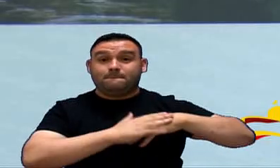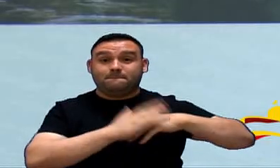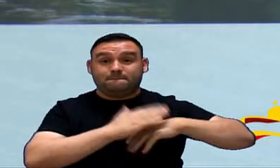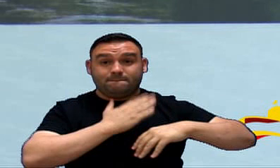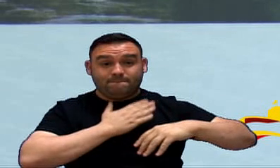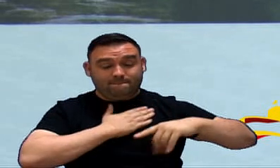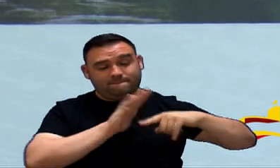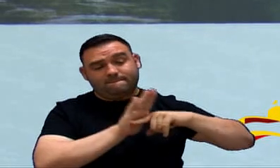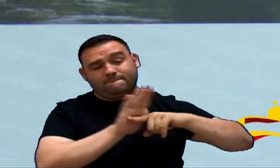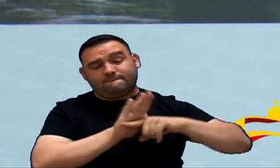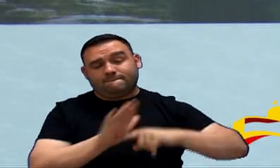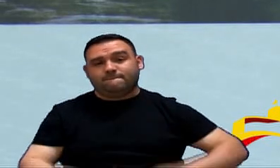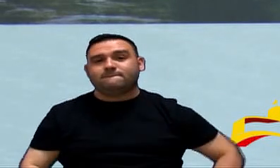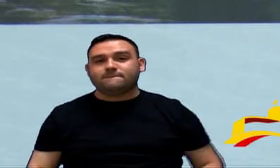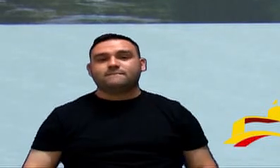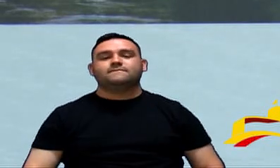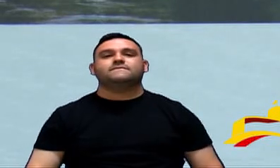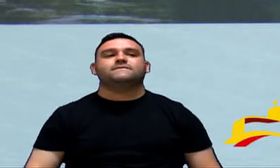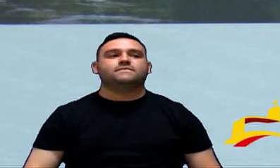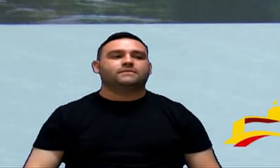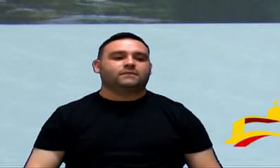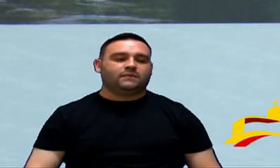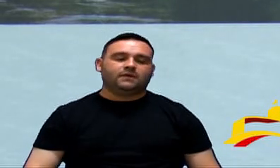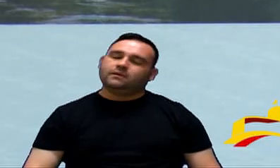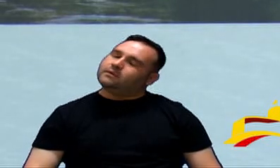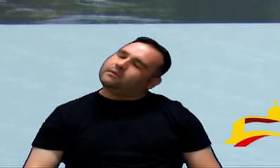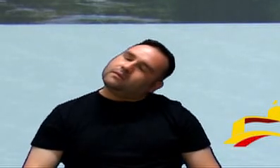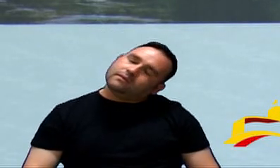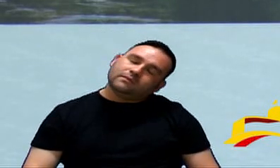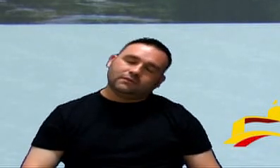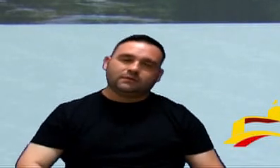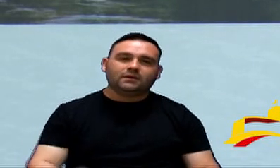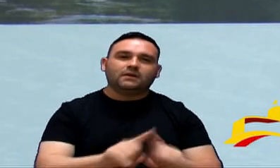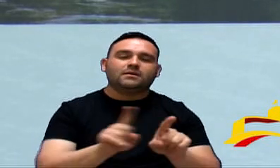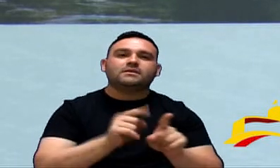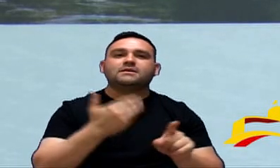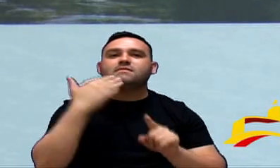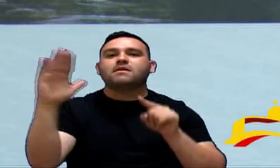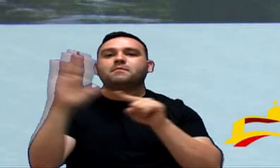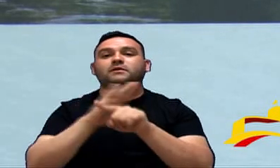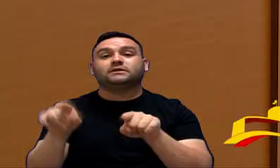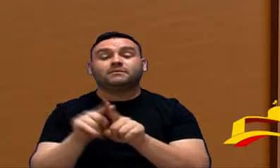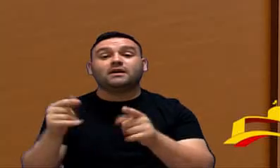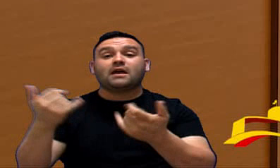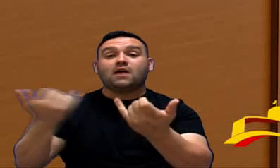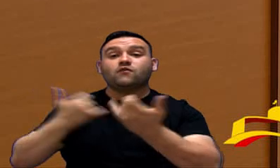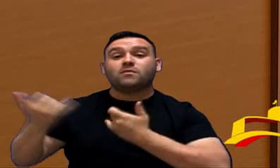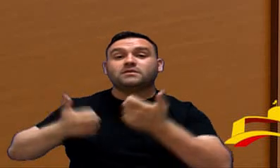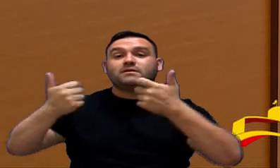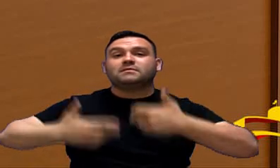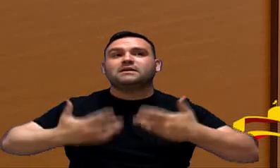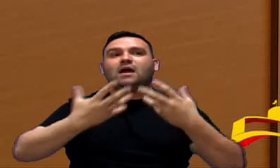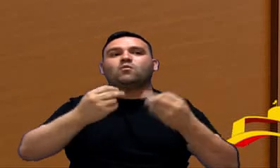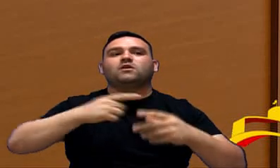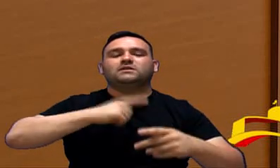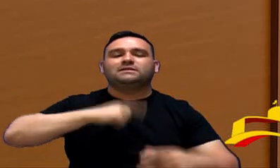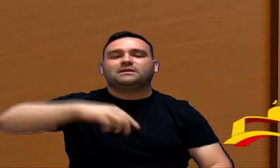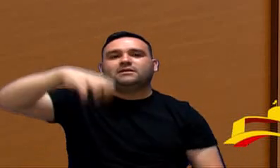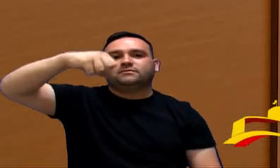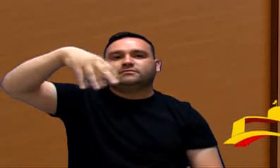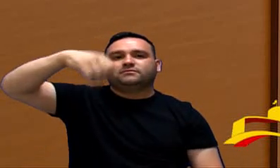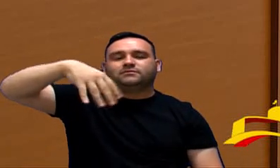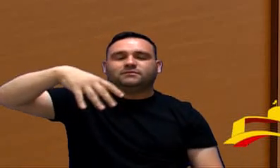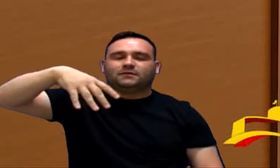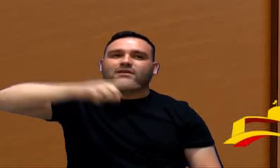meu. Fala no microfone. Quinta, entrei com requerimento para solicitar informações daquele monte de braço de luz lá,